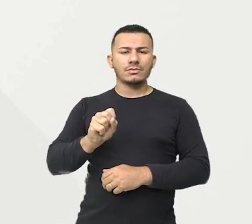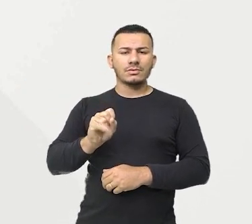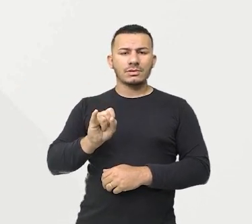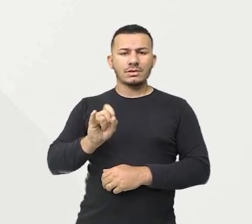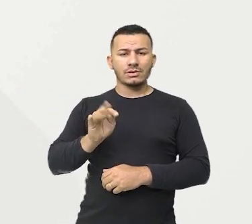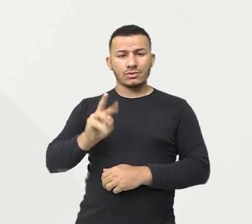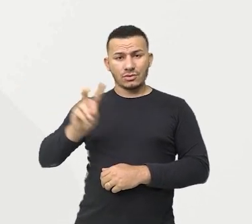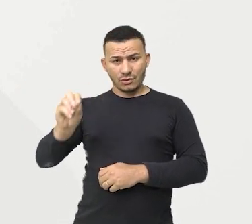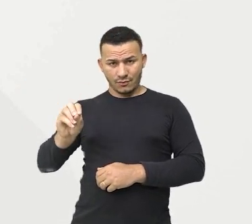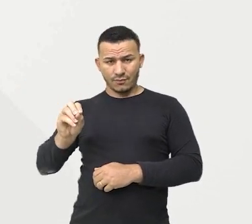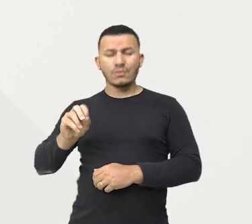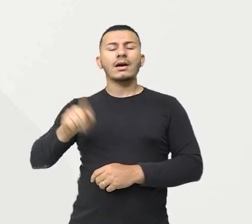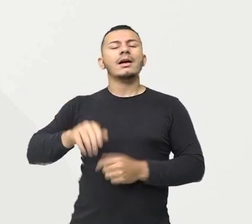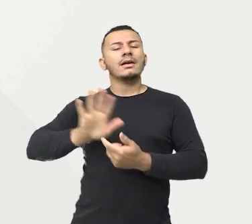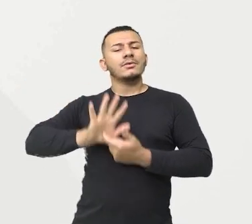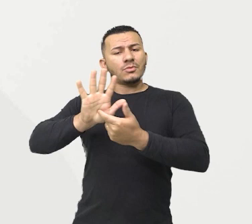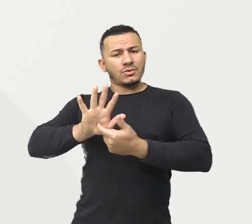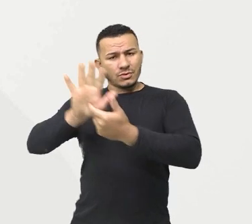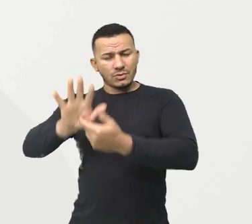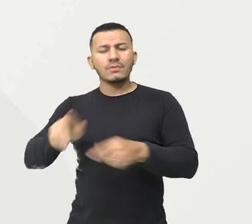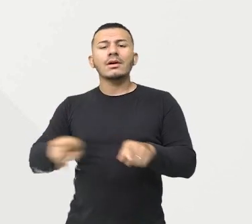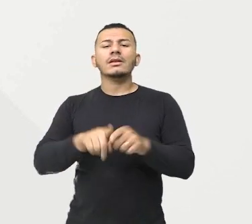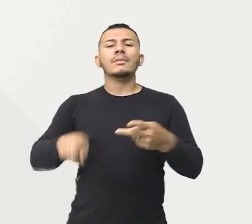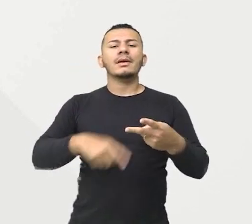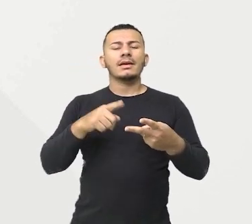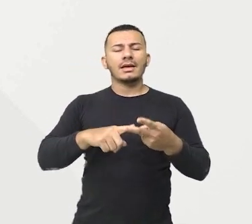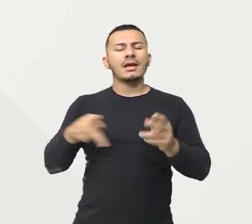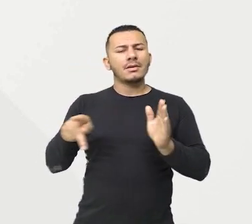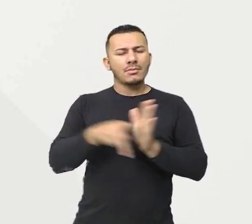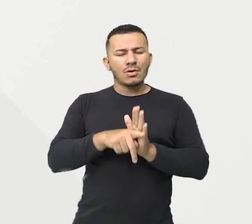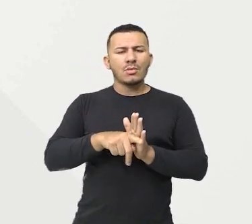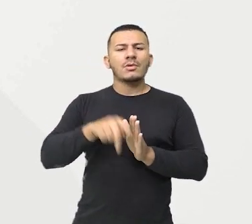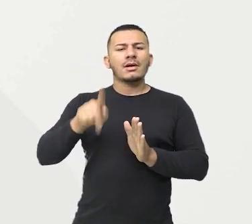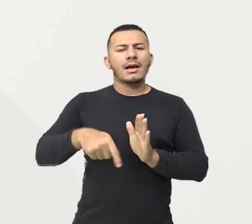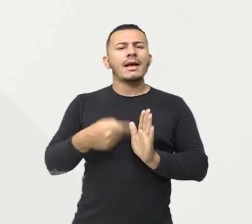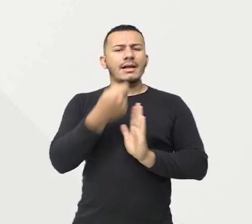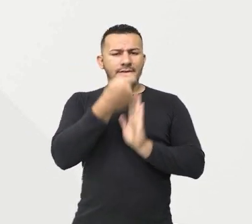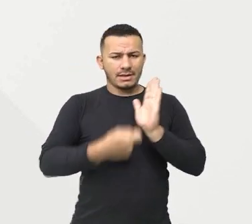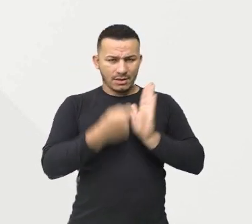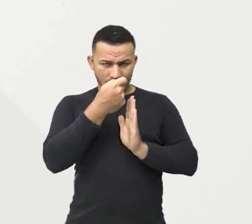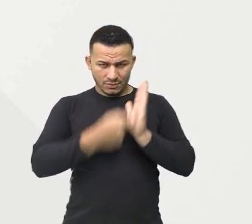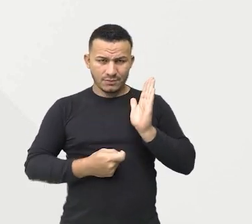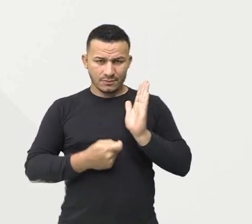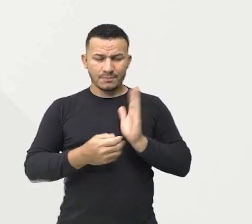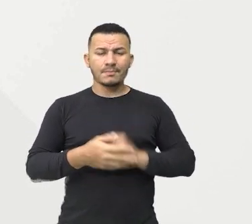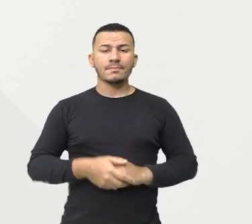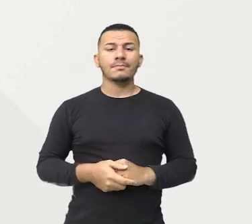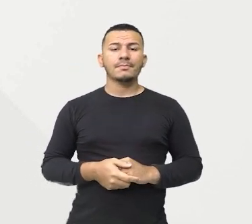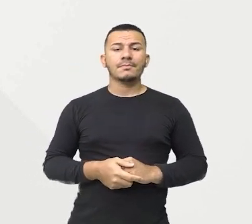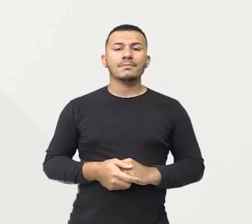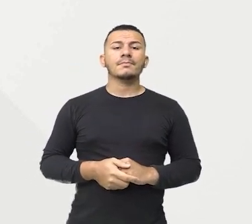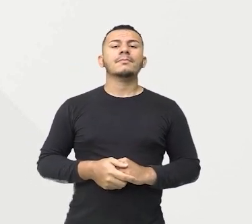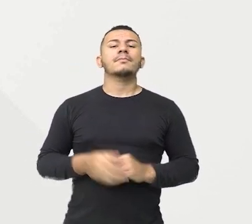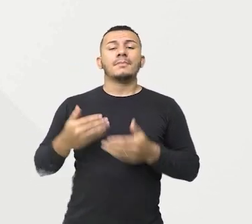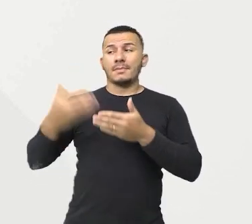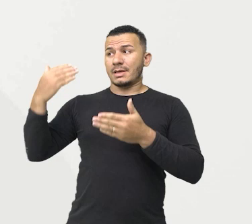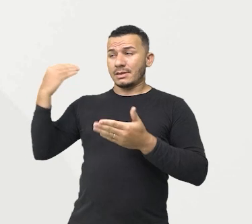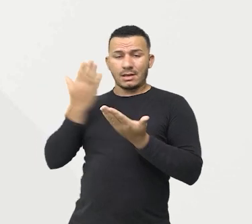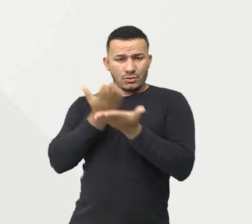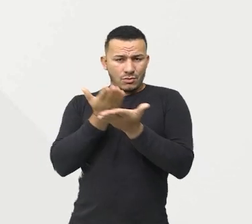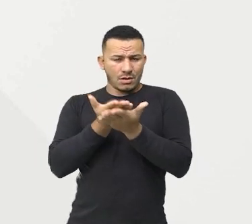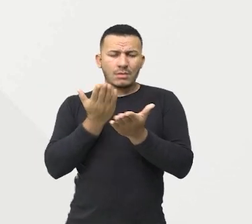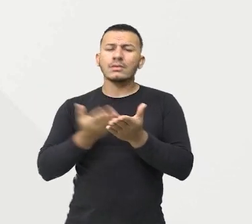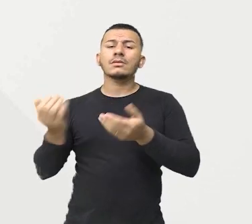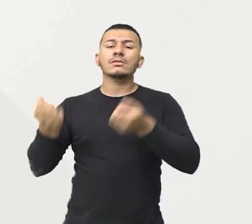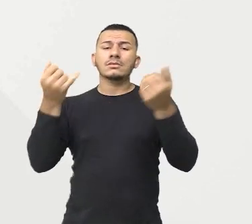falou aqui em uma aula lá do começo desse módulo sobre tipos textuais e lá naquela aula comentamos sobre a questão